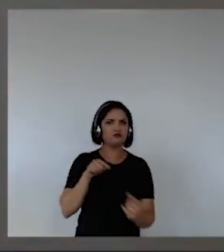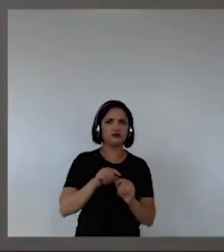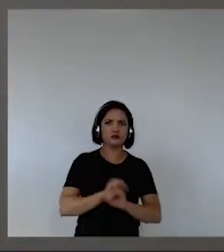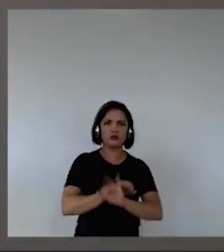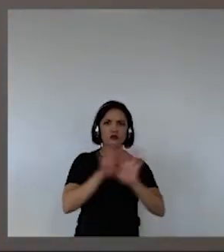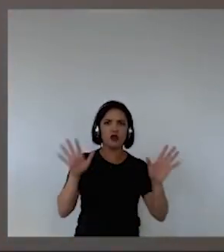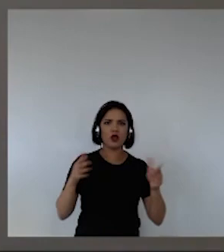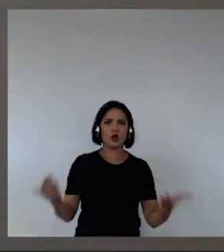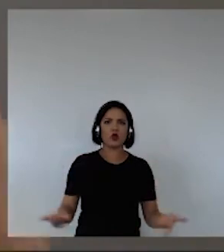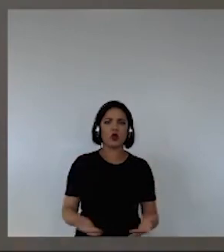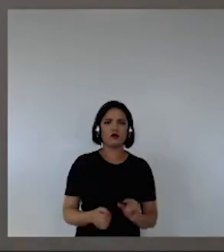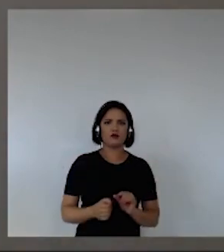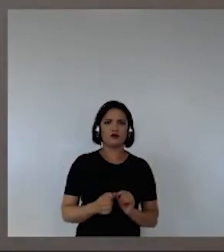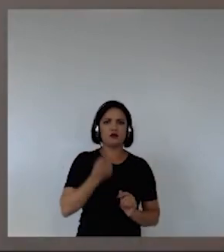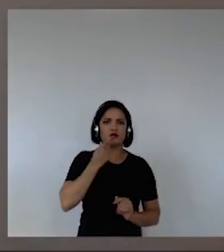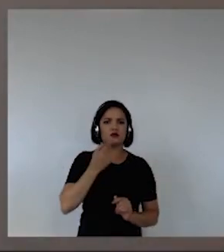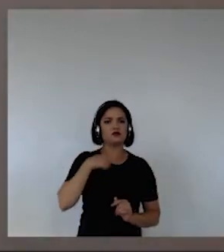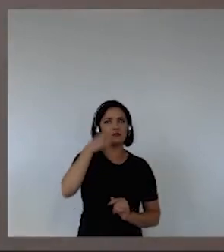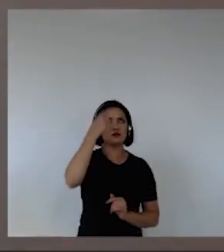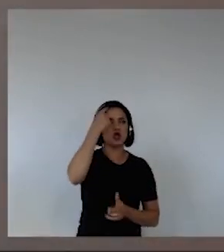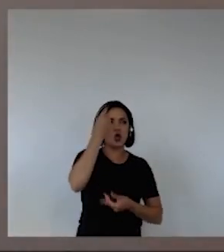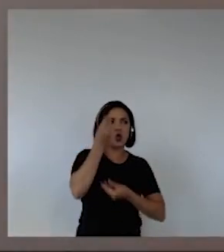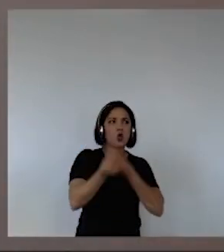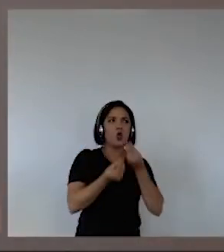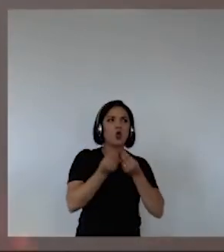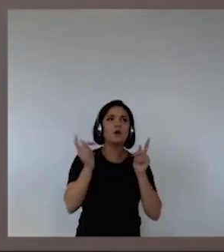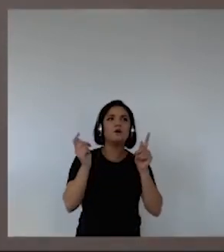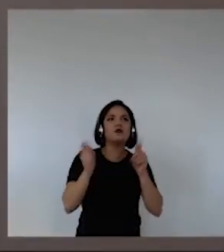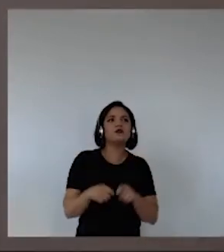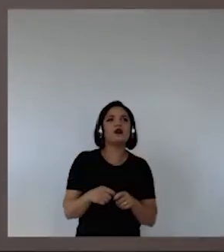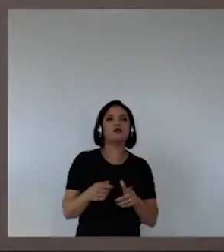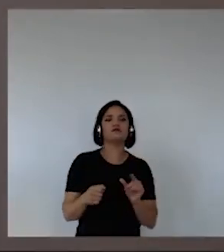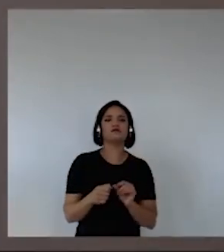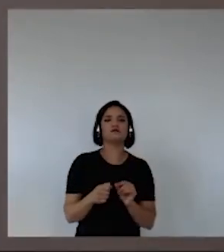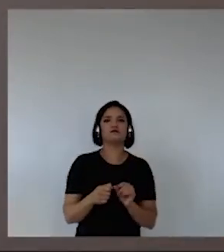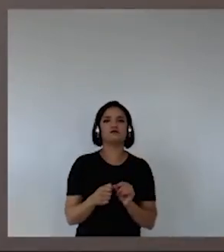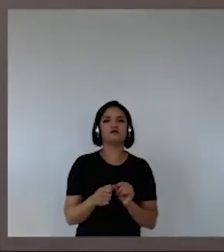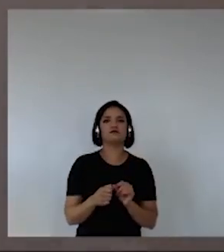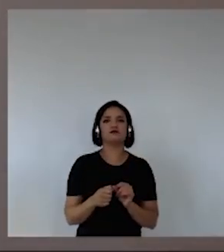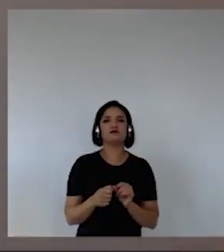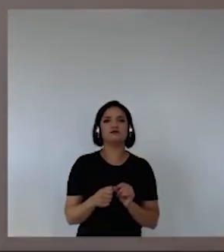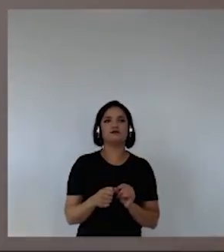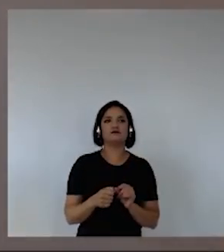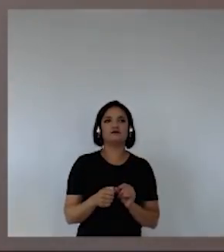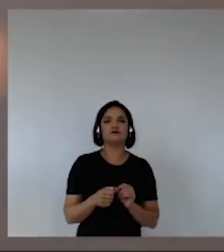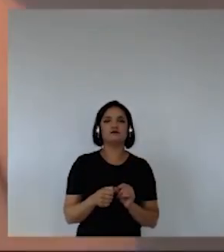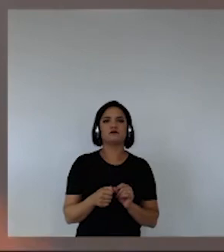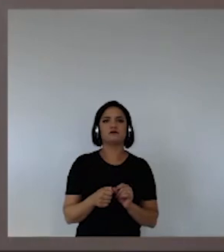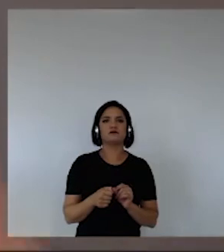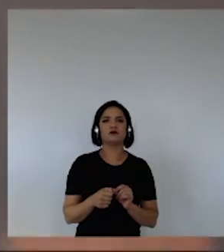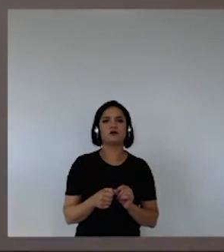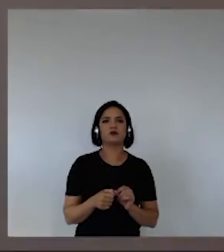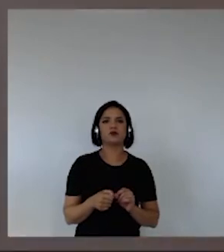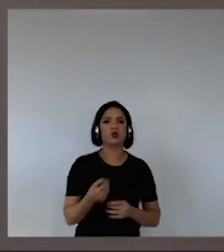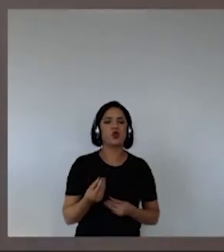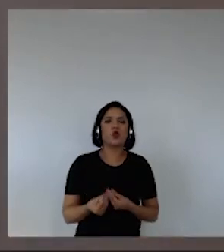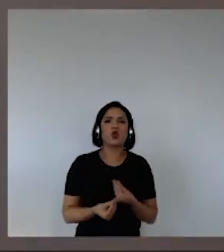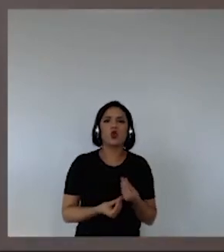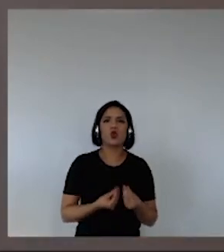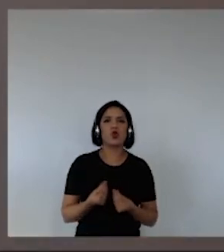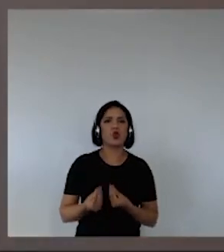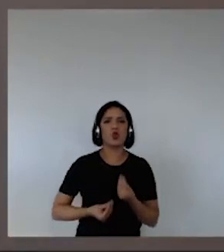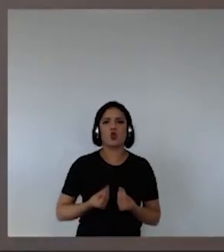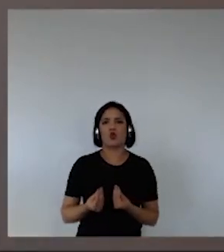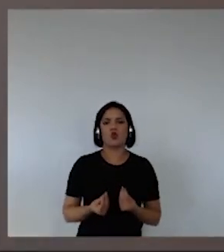né? E eu pensava aqui, como é que nós podemos dividir isso, né? Como é que esses reflexos chegam e desaguam